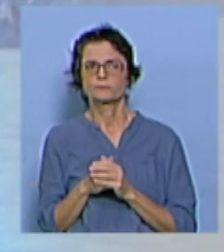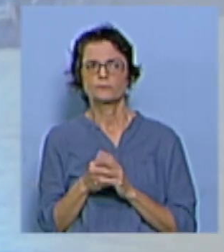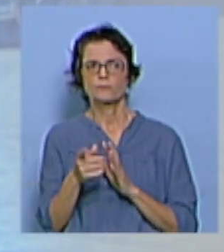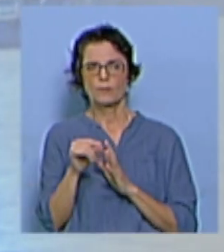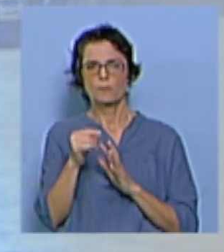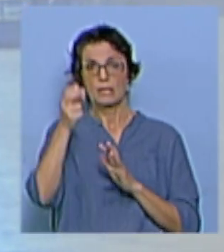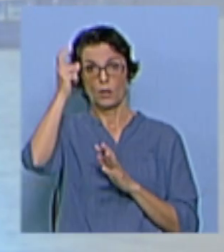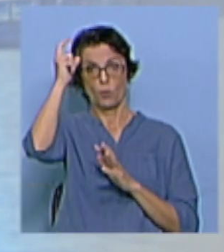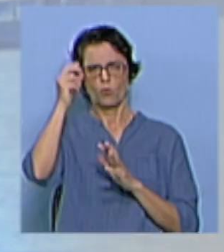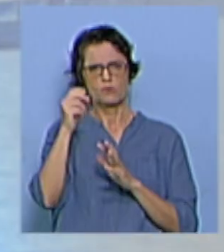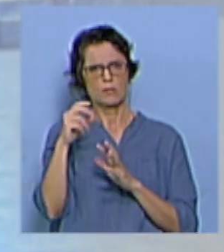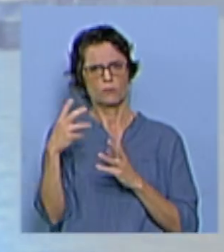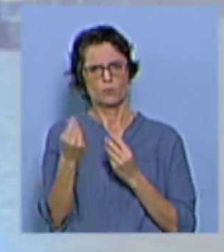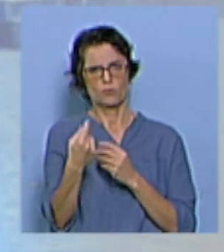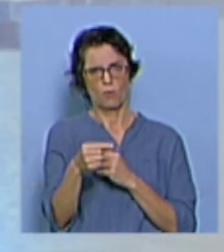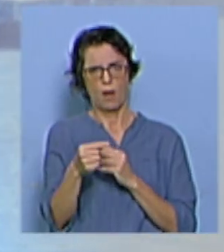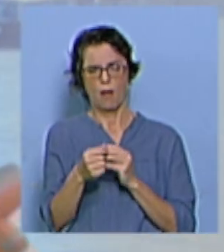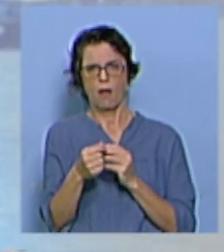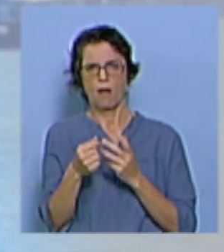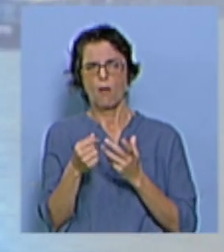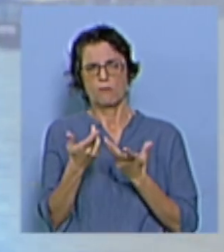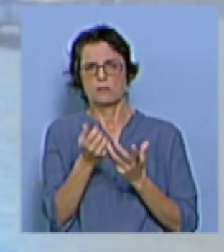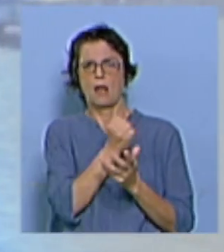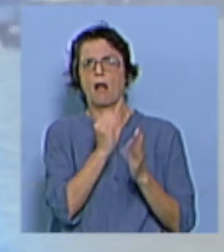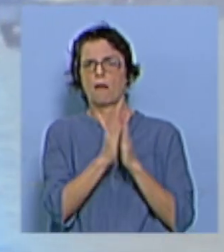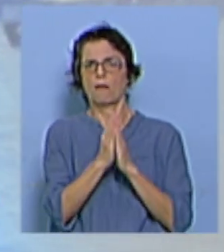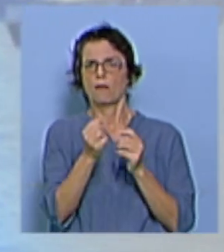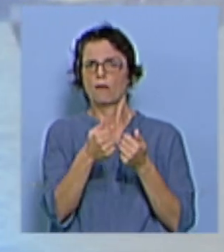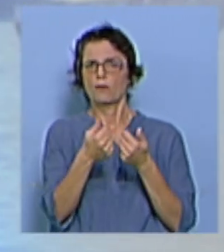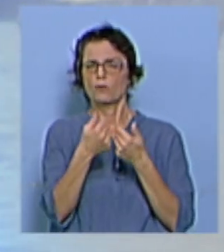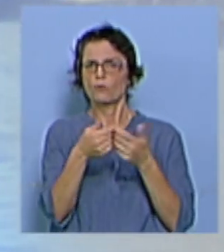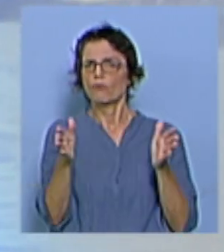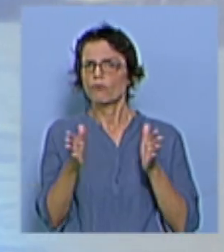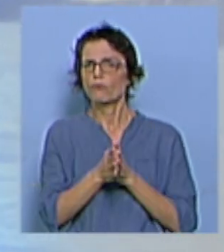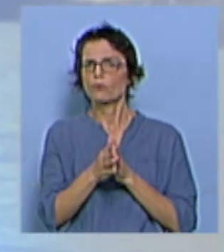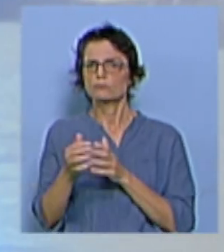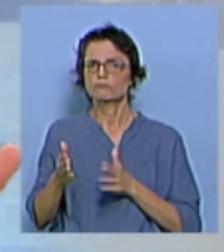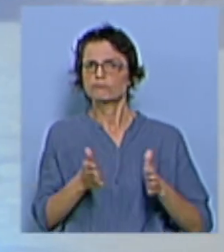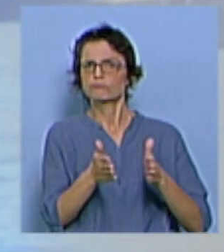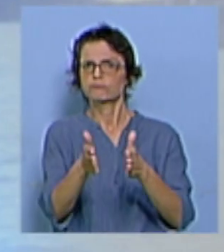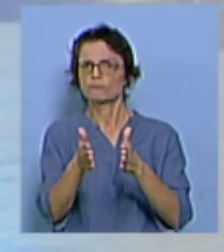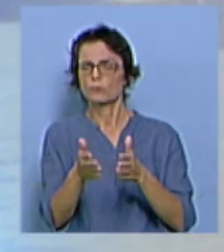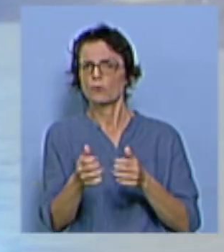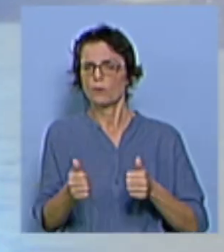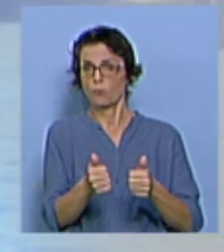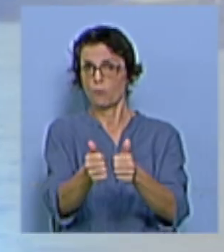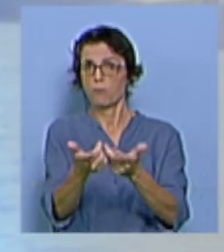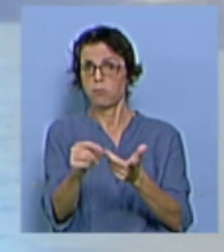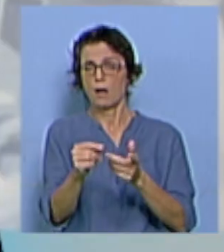comum, seja às paróquias, seja a estes ambientes digitais, que é o conceito de grupo, de comunidade, não